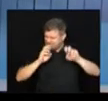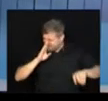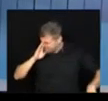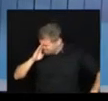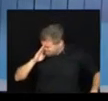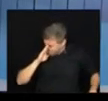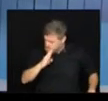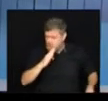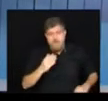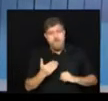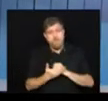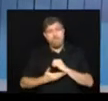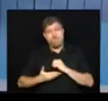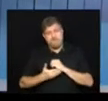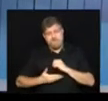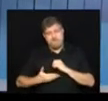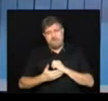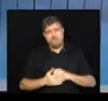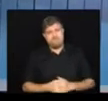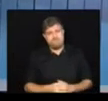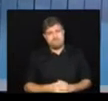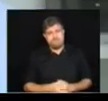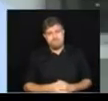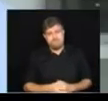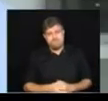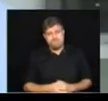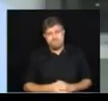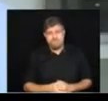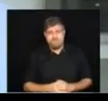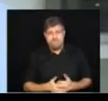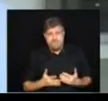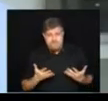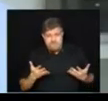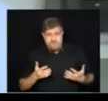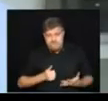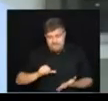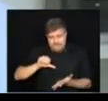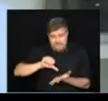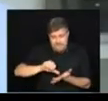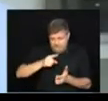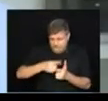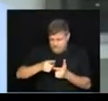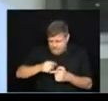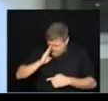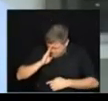ponto fundamental. Vamos assim dizer, um centro do problema.